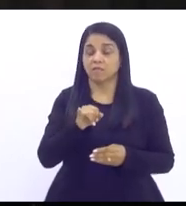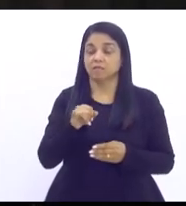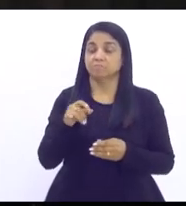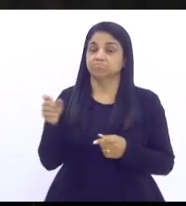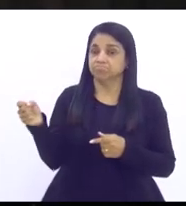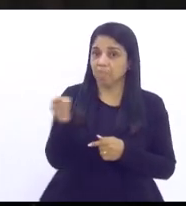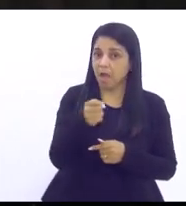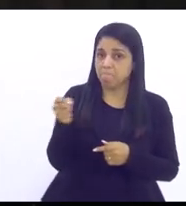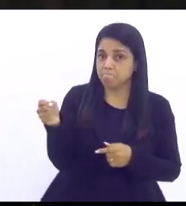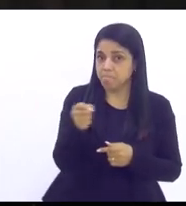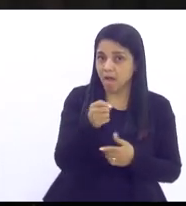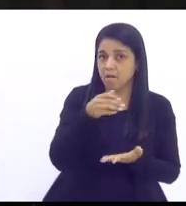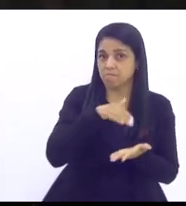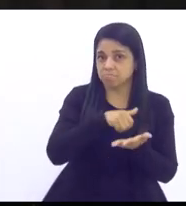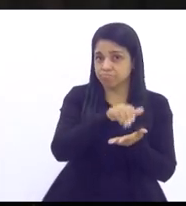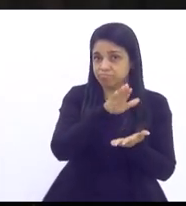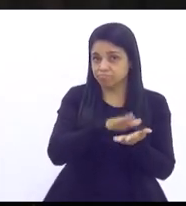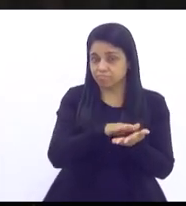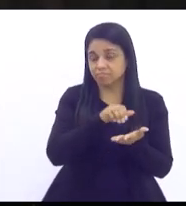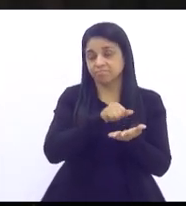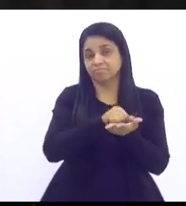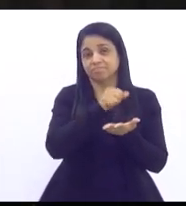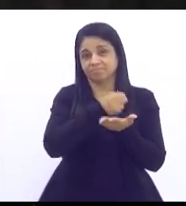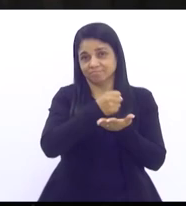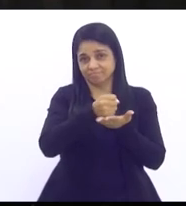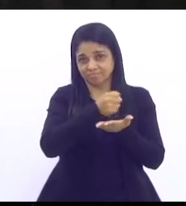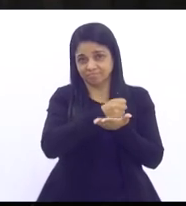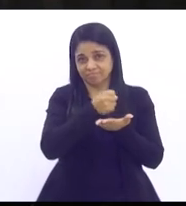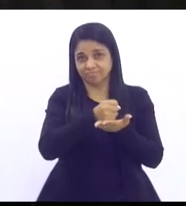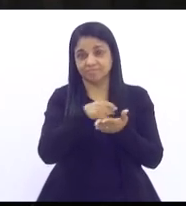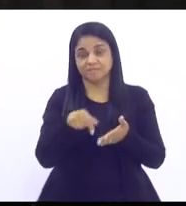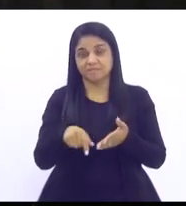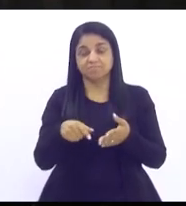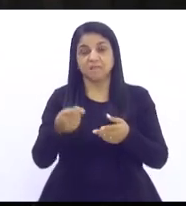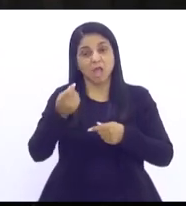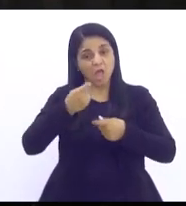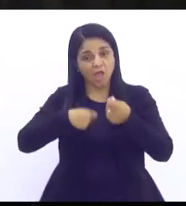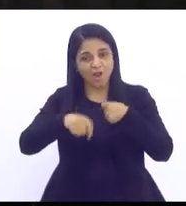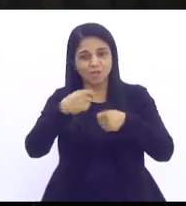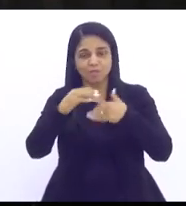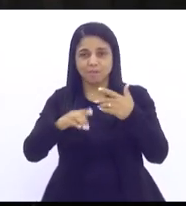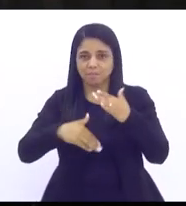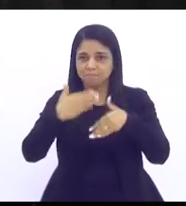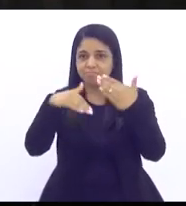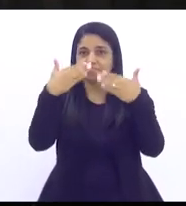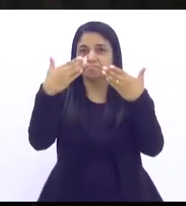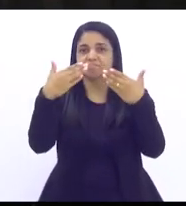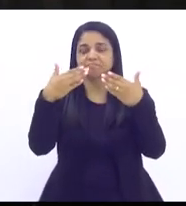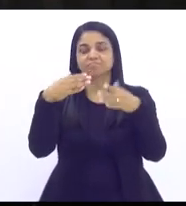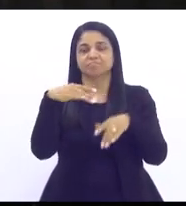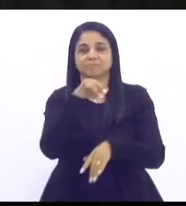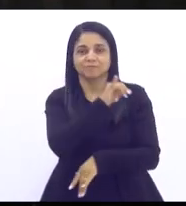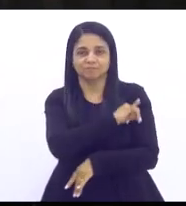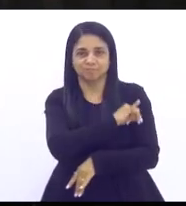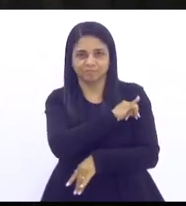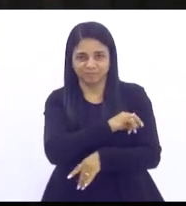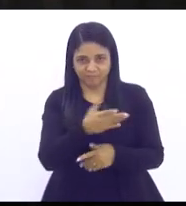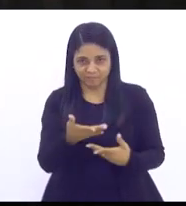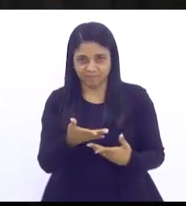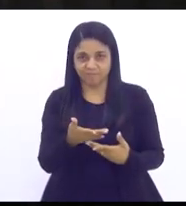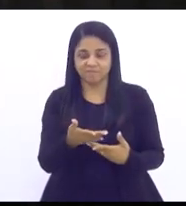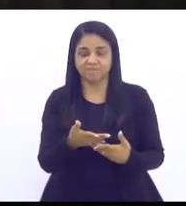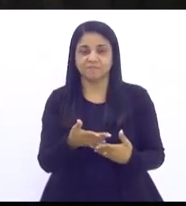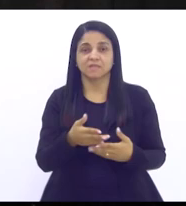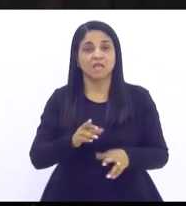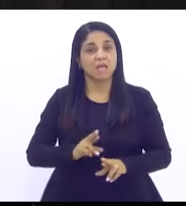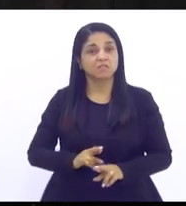e, portanto, é um dos fatores de reaquecimento dessa nossa combalida economia fluminense. Diferentemente